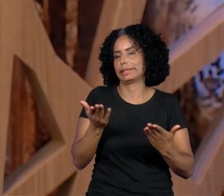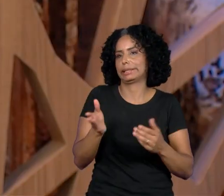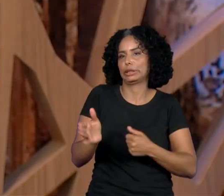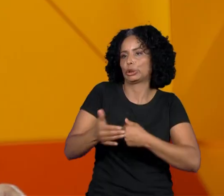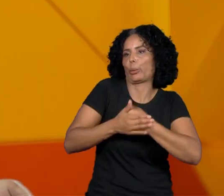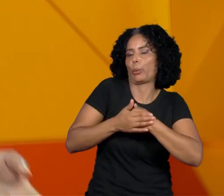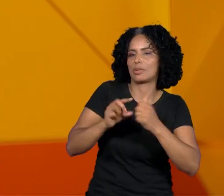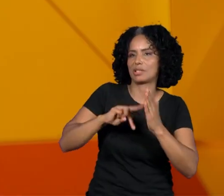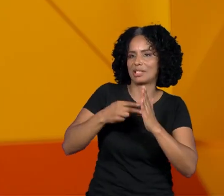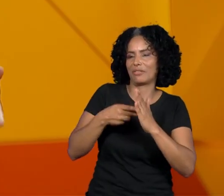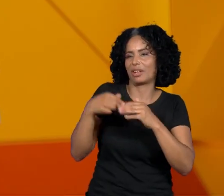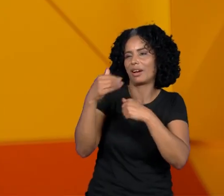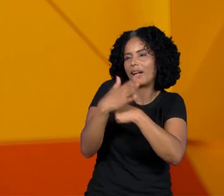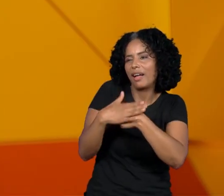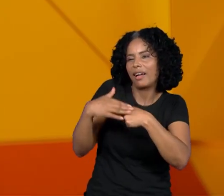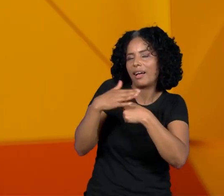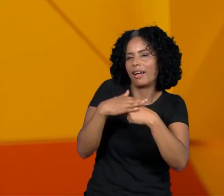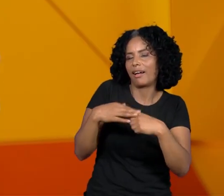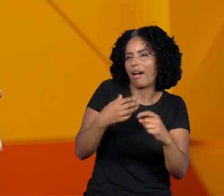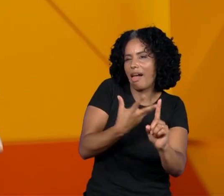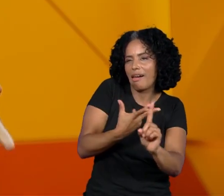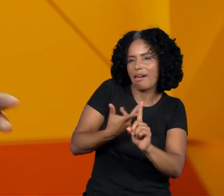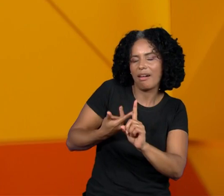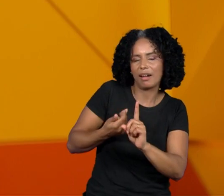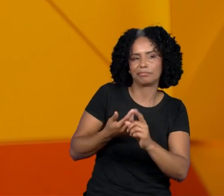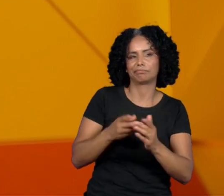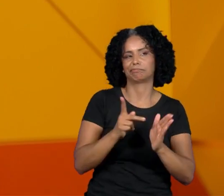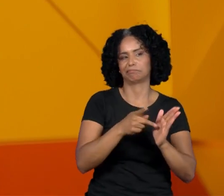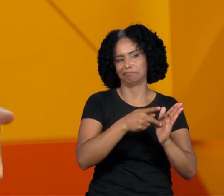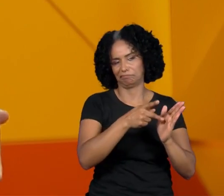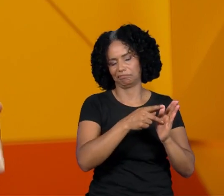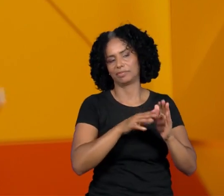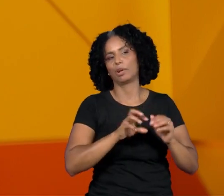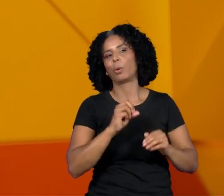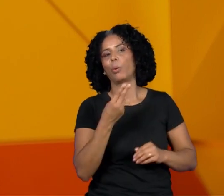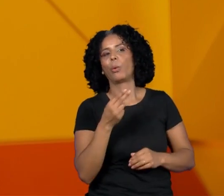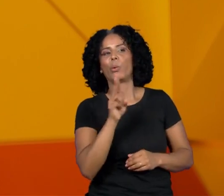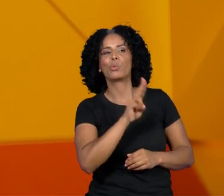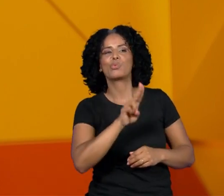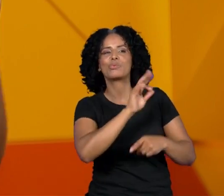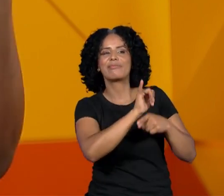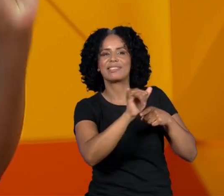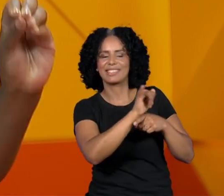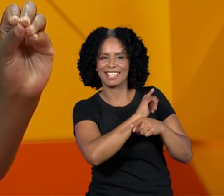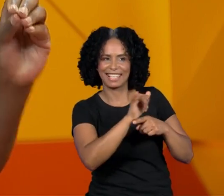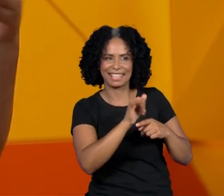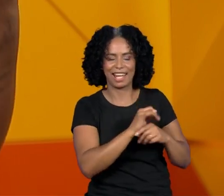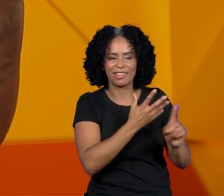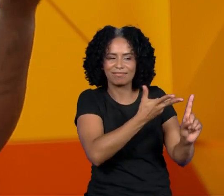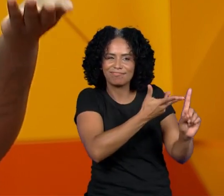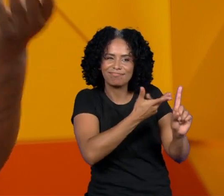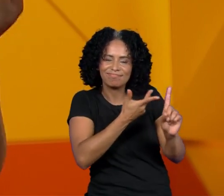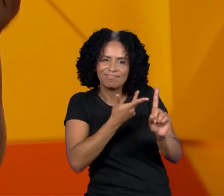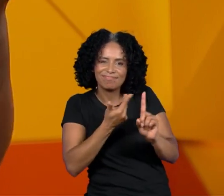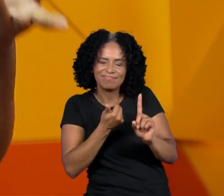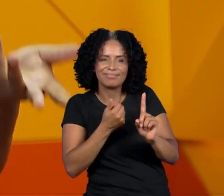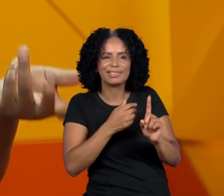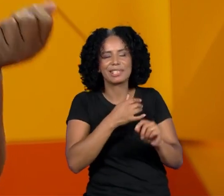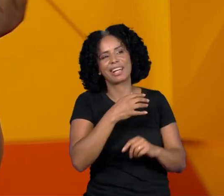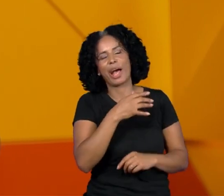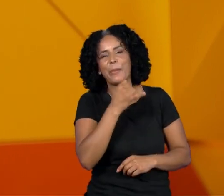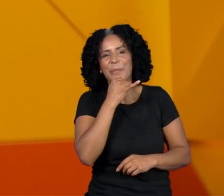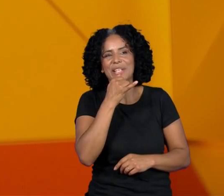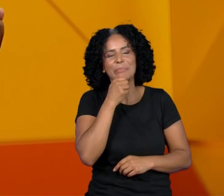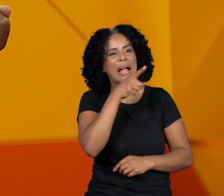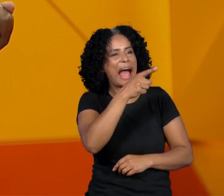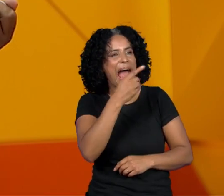Muito carinhosa, né? E às vezes utiliza também outros termos para substituir o trabalhador doméstico. A ajudante, ela me ajuda